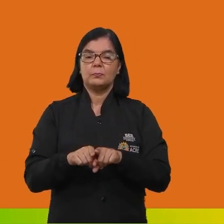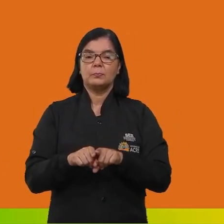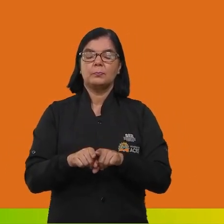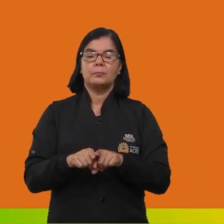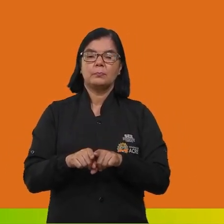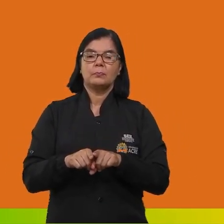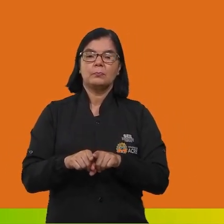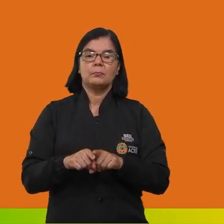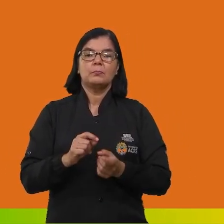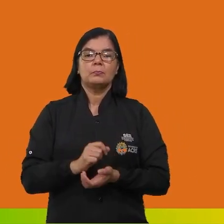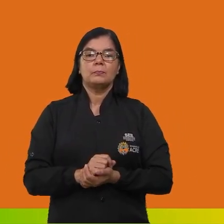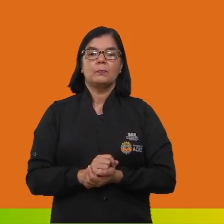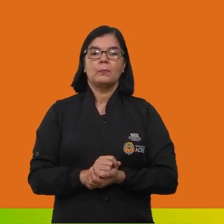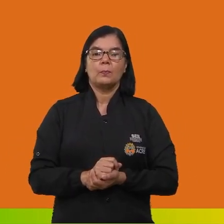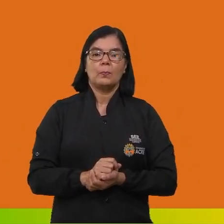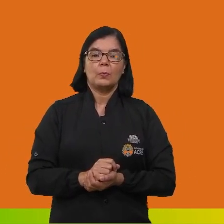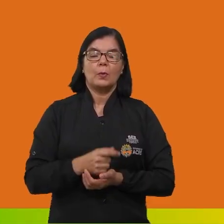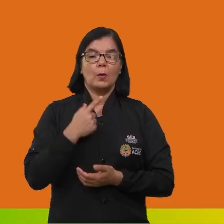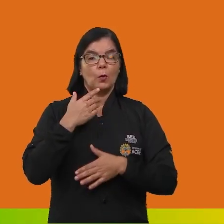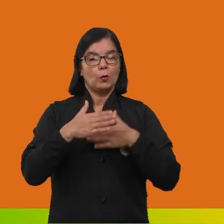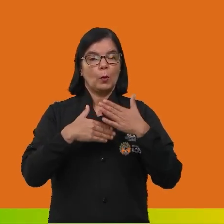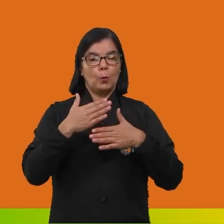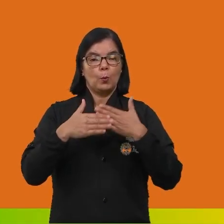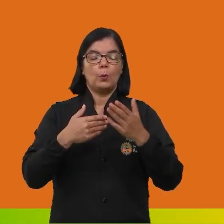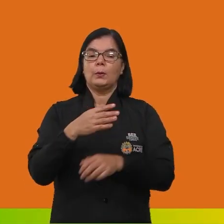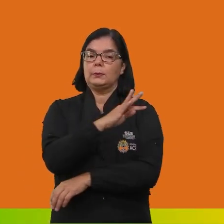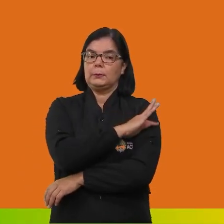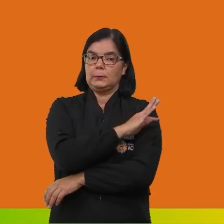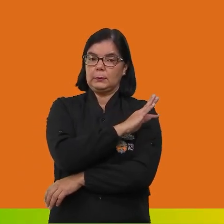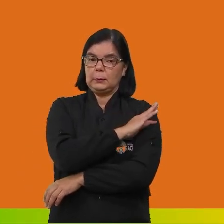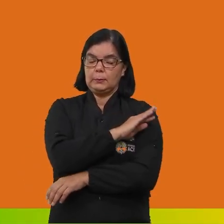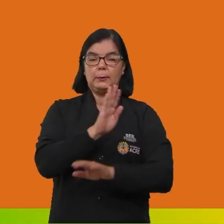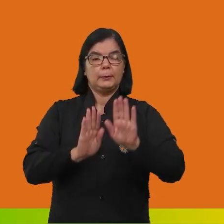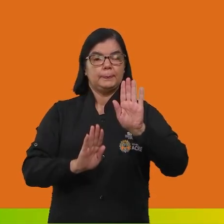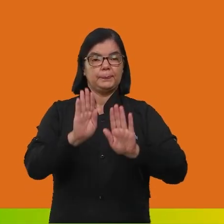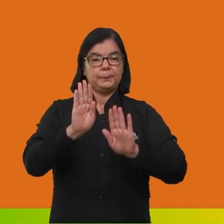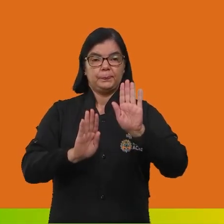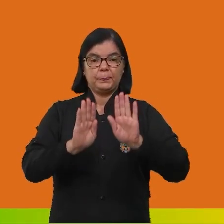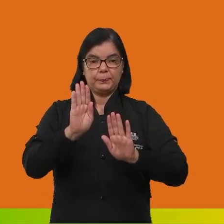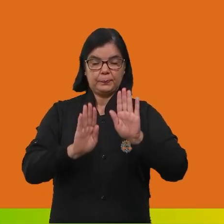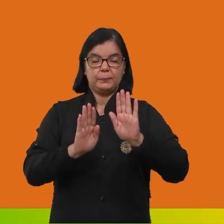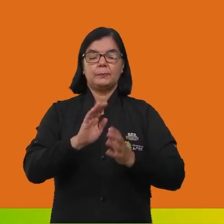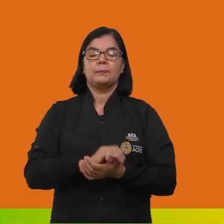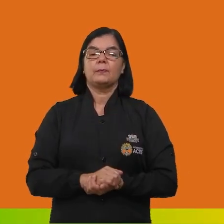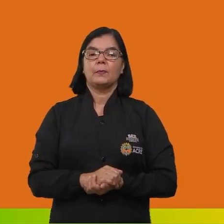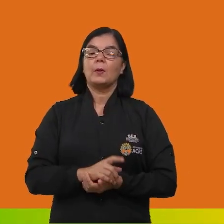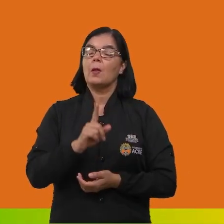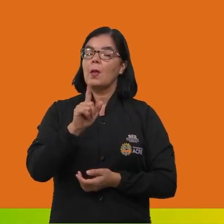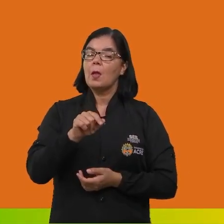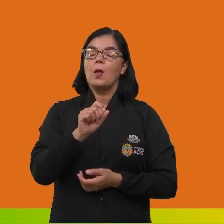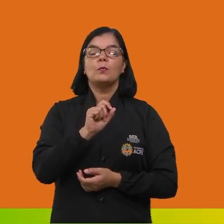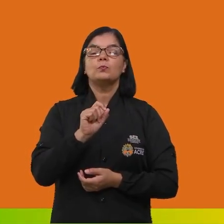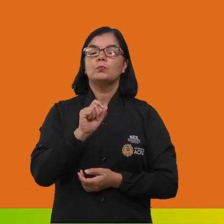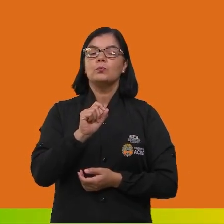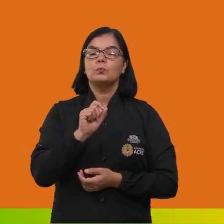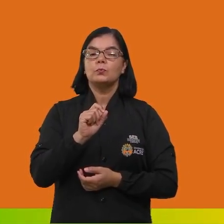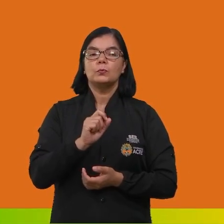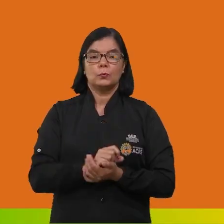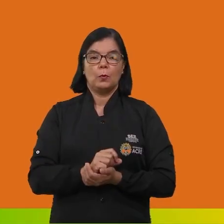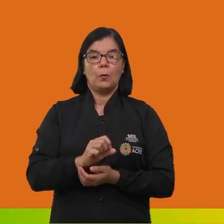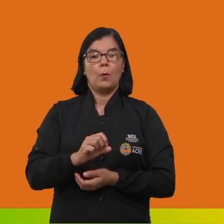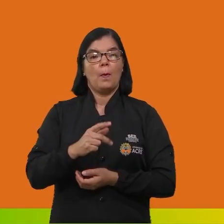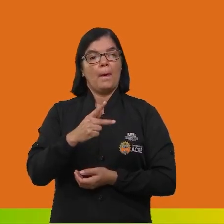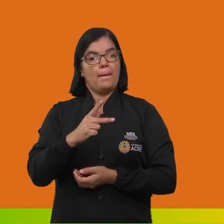área, né, que ele desenvolve essa técnica da pantomima, ele é chamado de